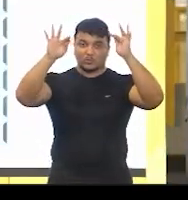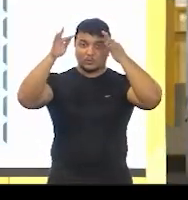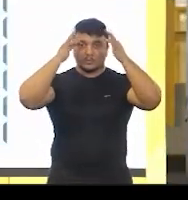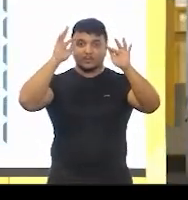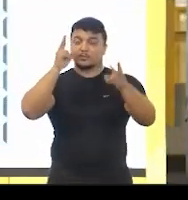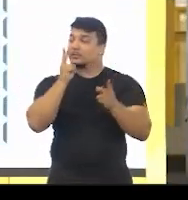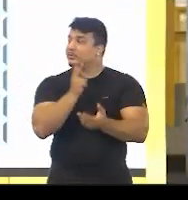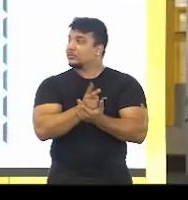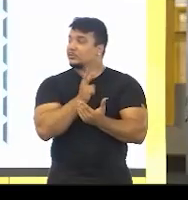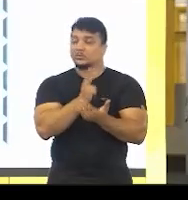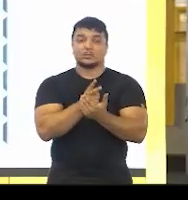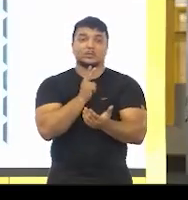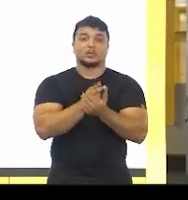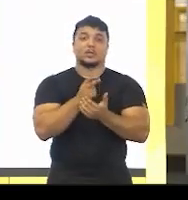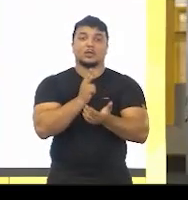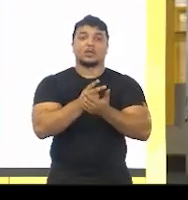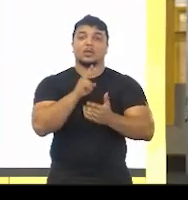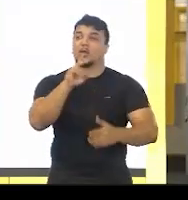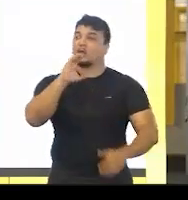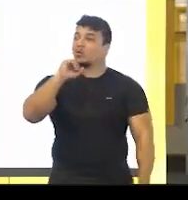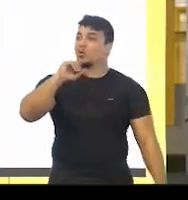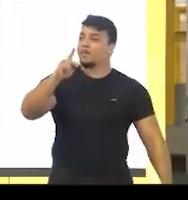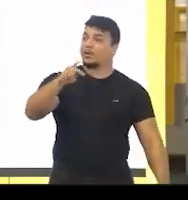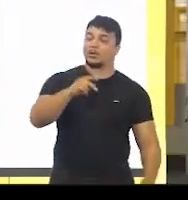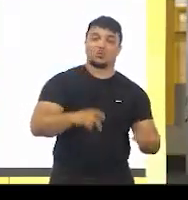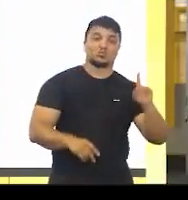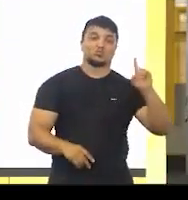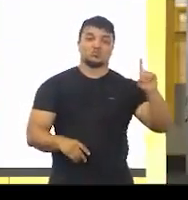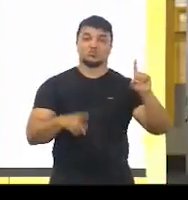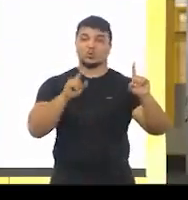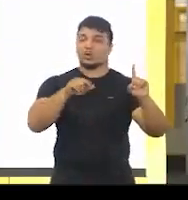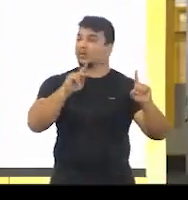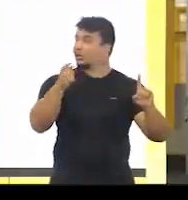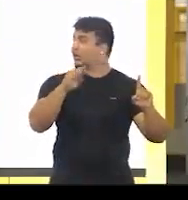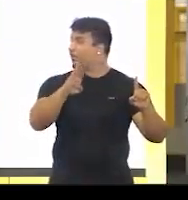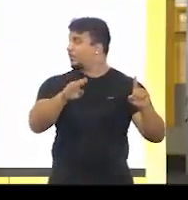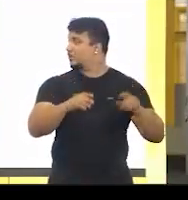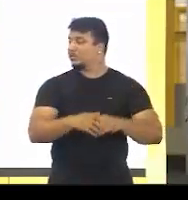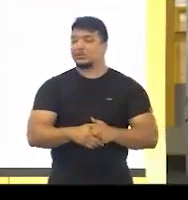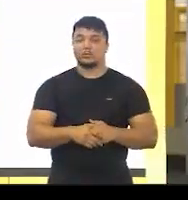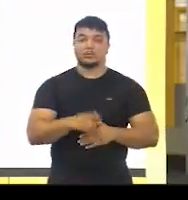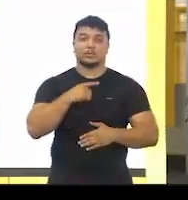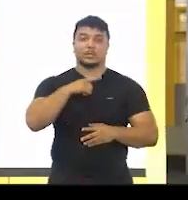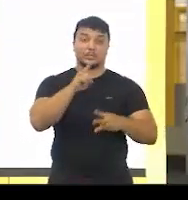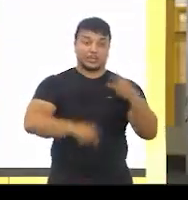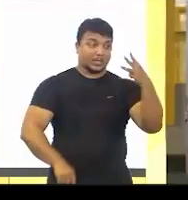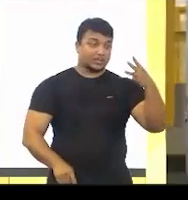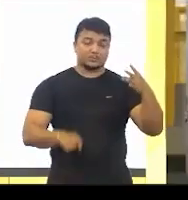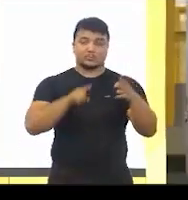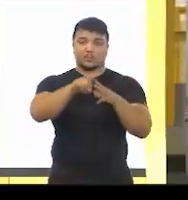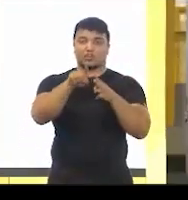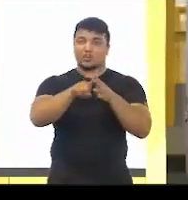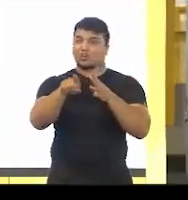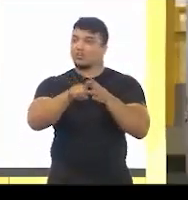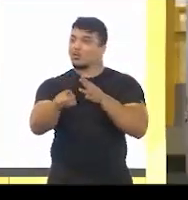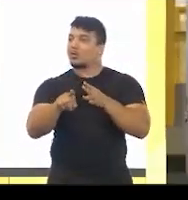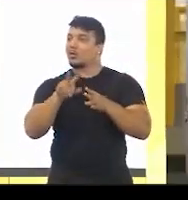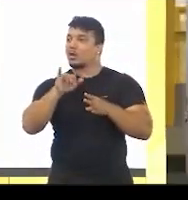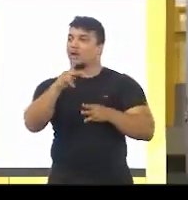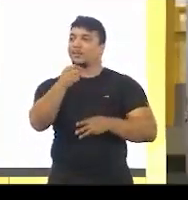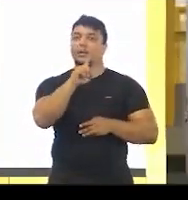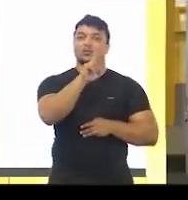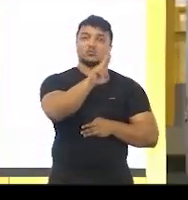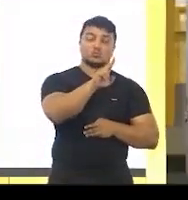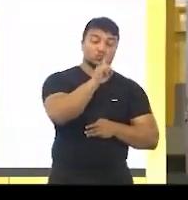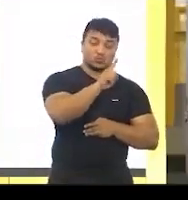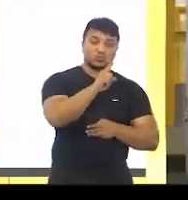cai pesado na competência 1 que tem as primeiras habilidades. As 3 questões que nós fizemos, habilidade